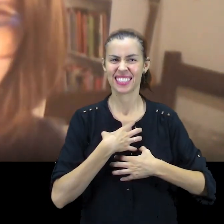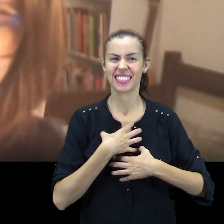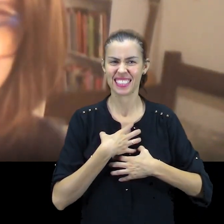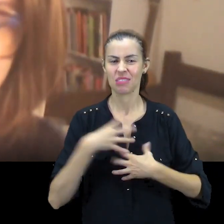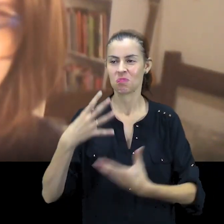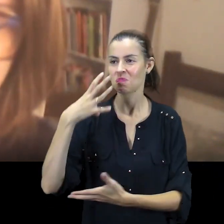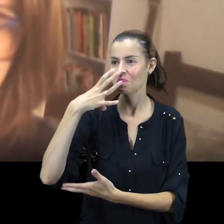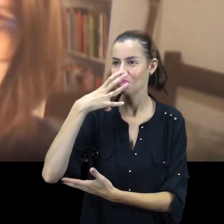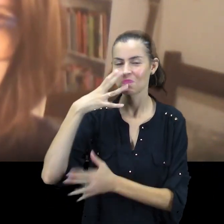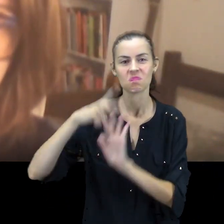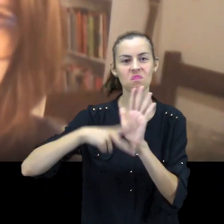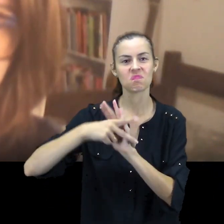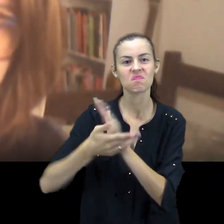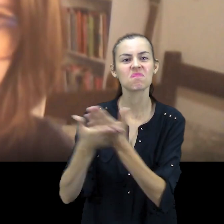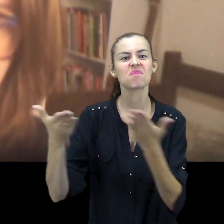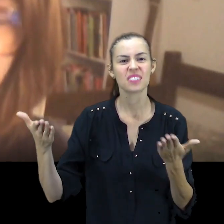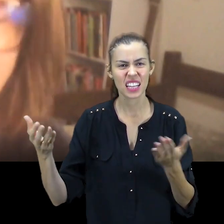que vocês foram bastante